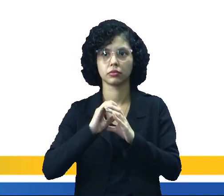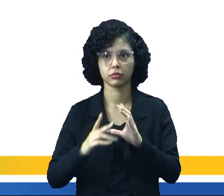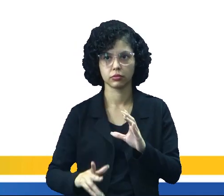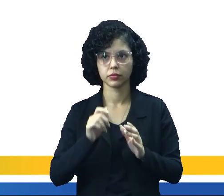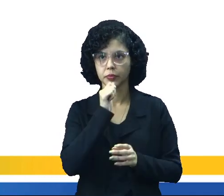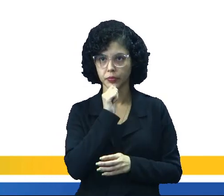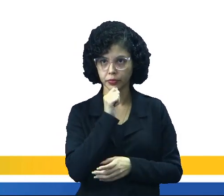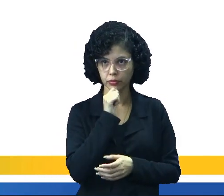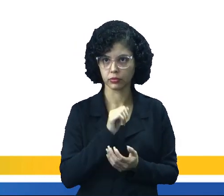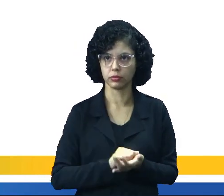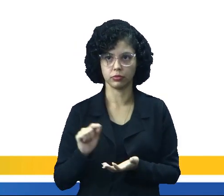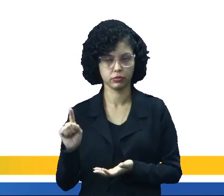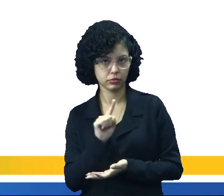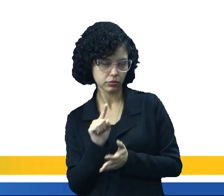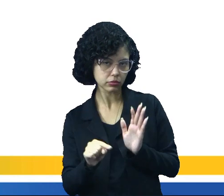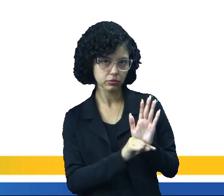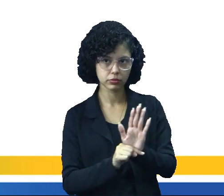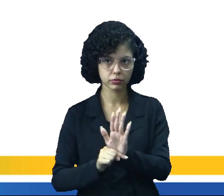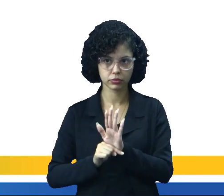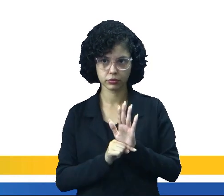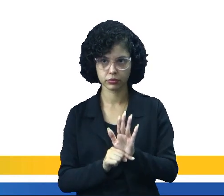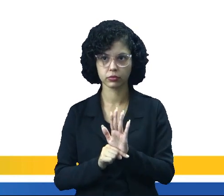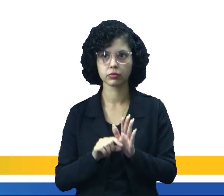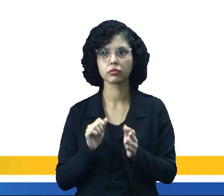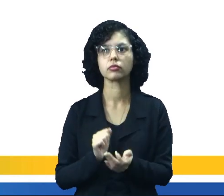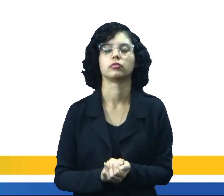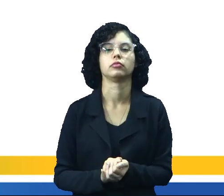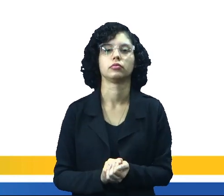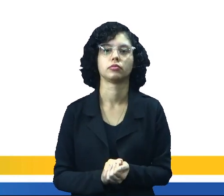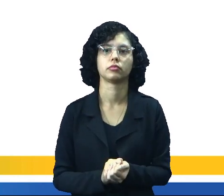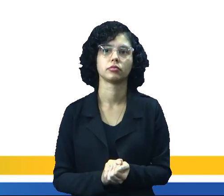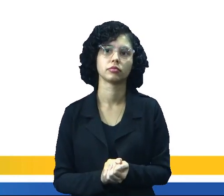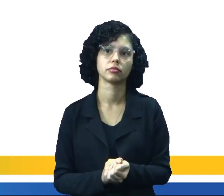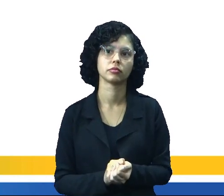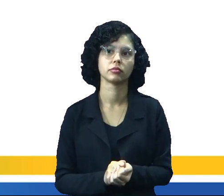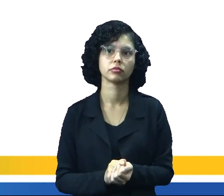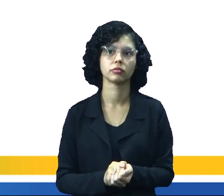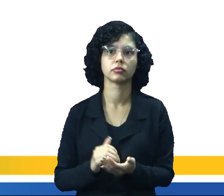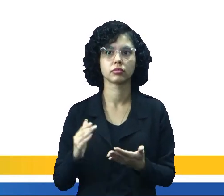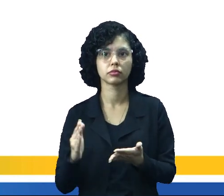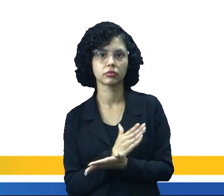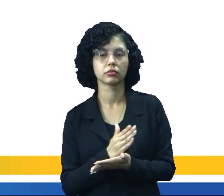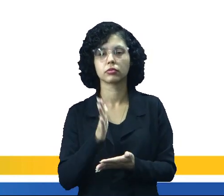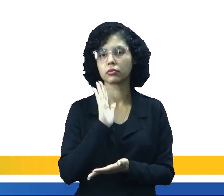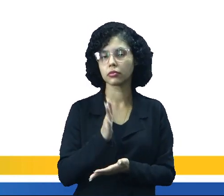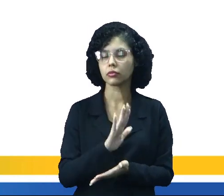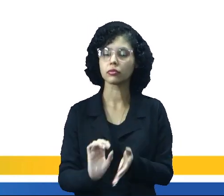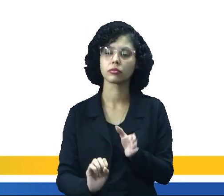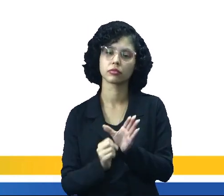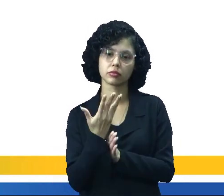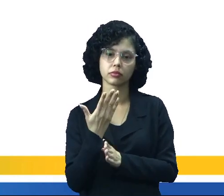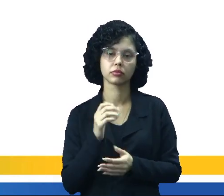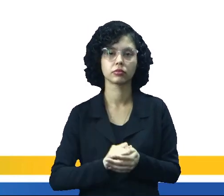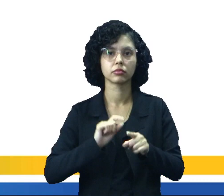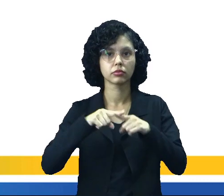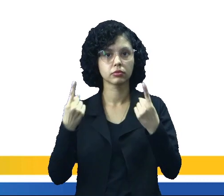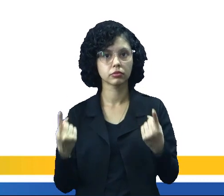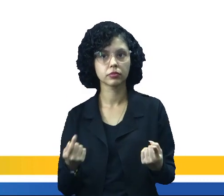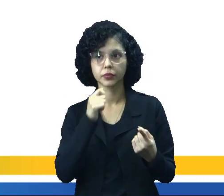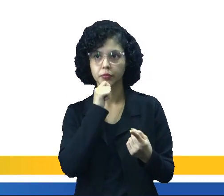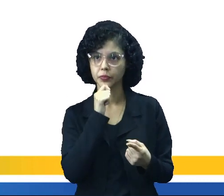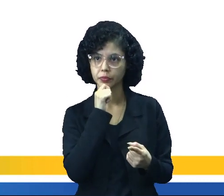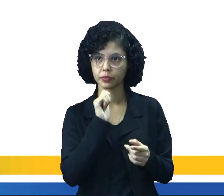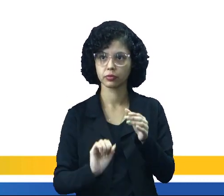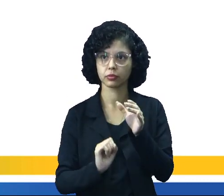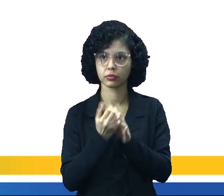Caracterizada pela não representação, né, porque não representava algo que já existia, mas criava aí